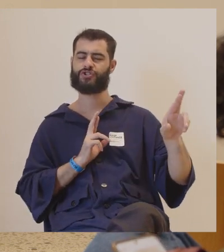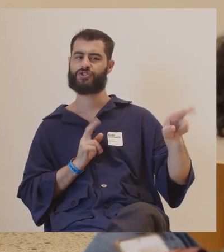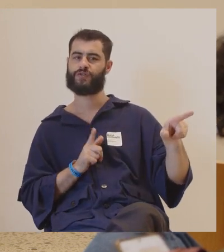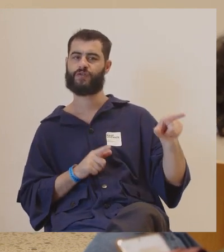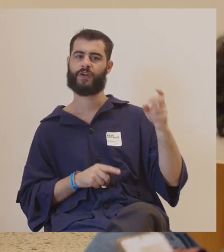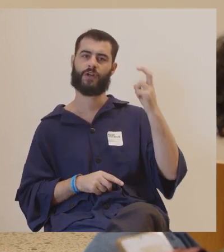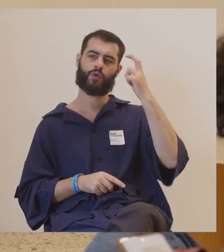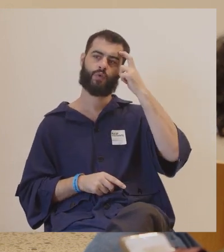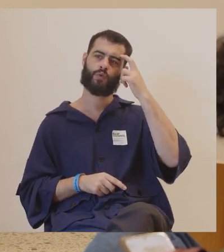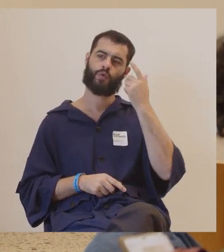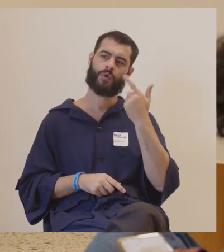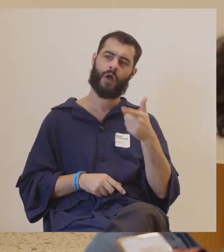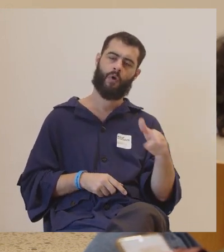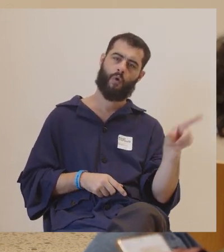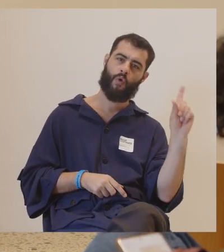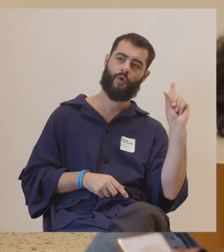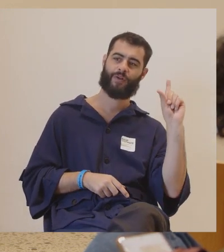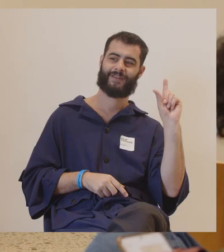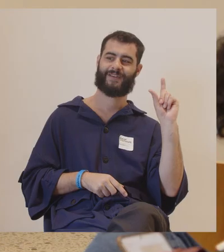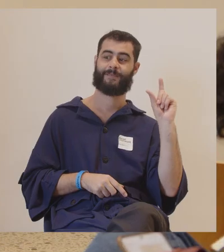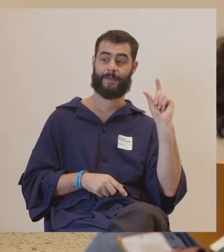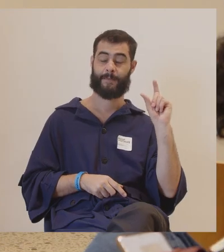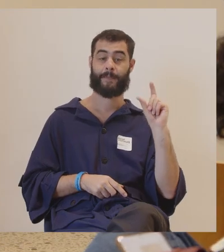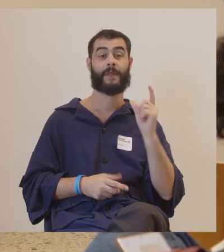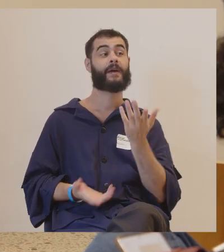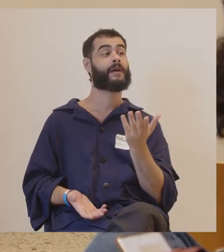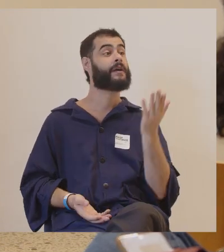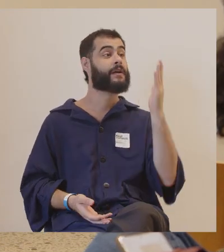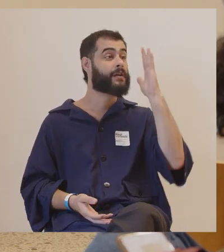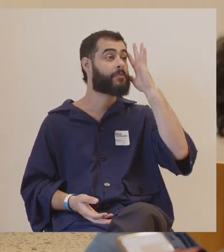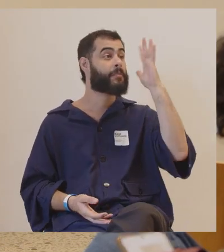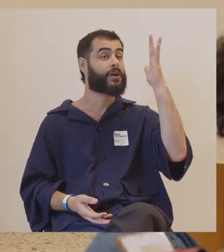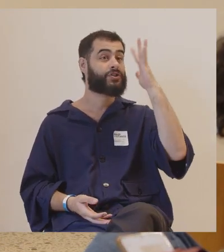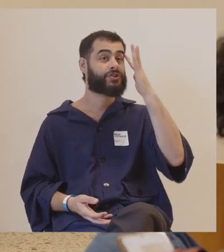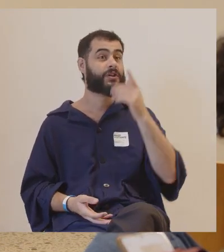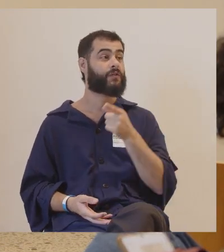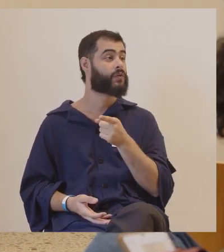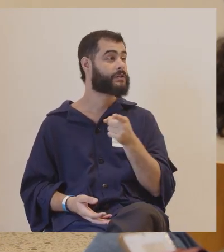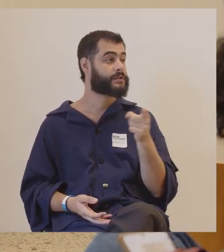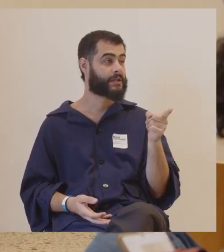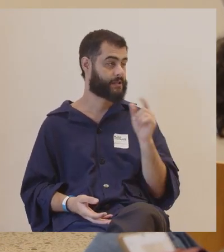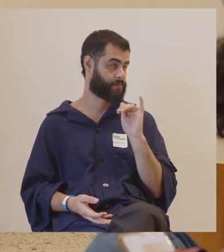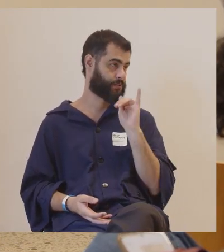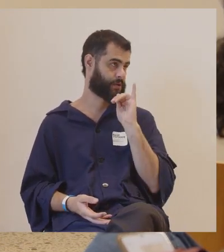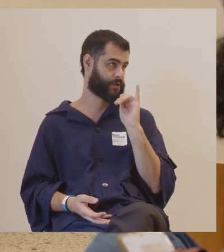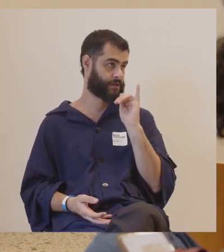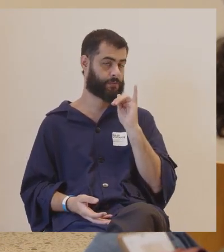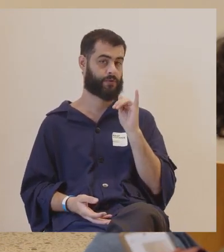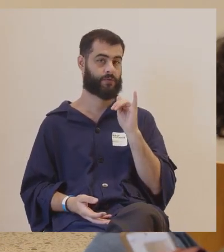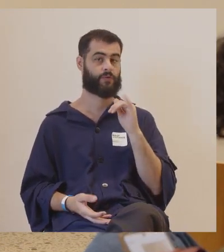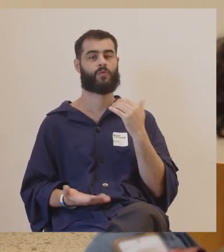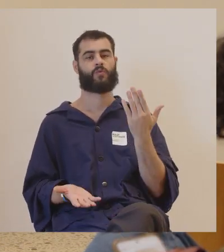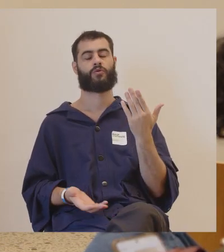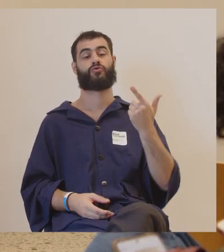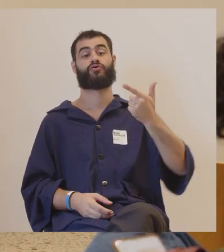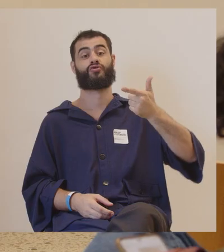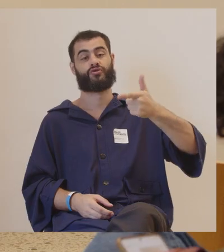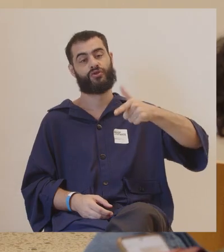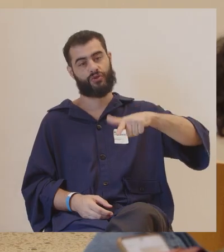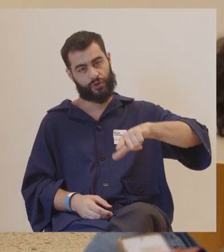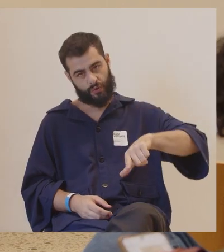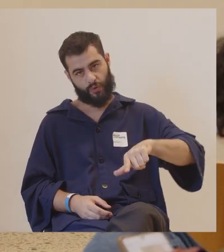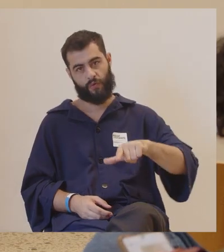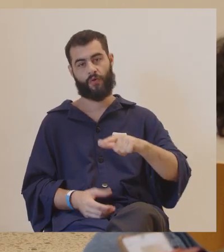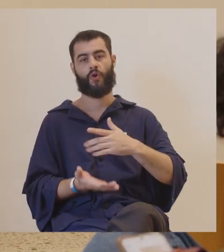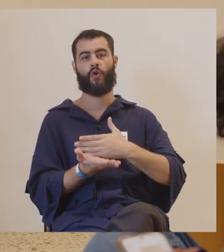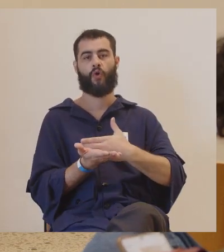Mas imaginem vocês que, num primeiro momento, né, quando há esse contato, de novo, né, ou se restabelecem os